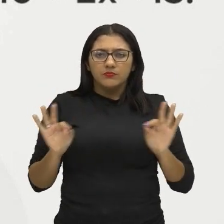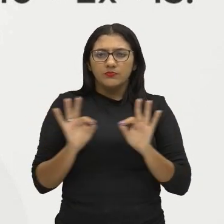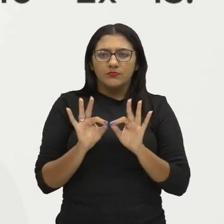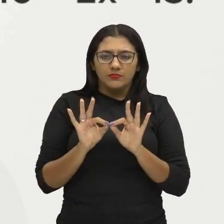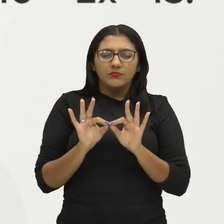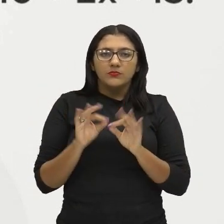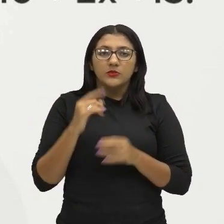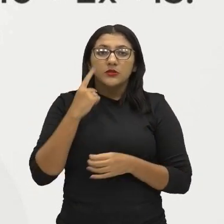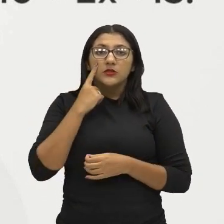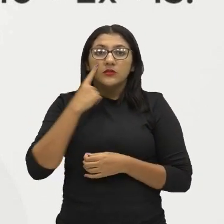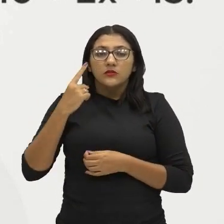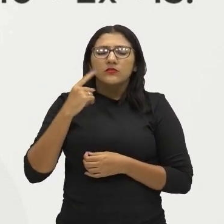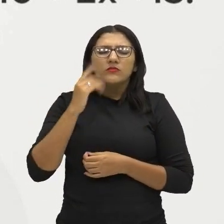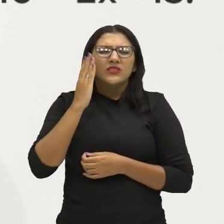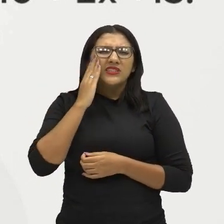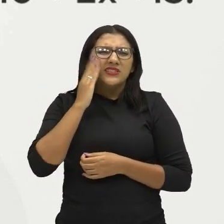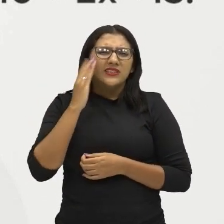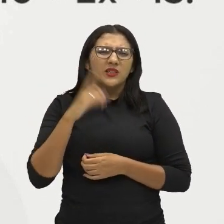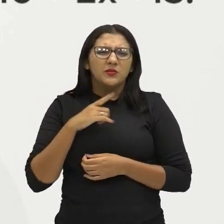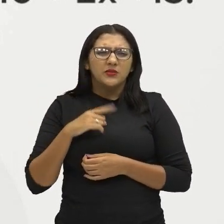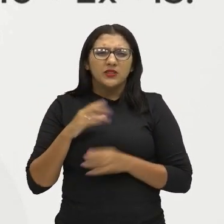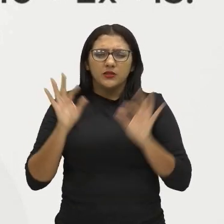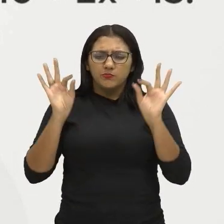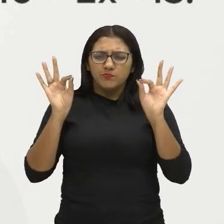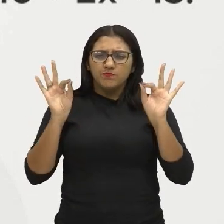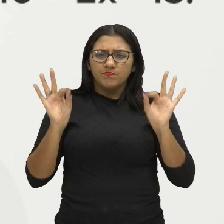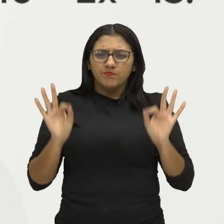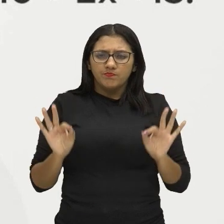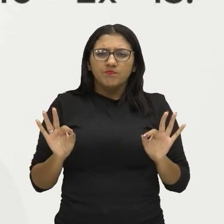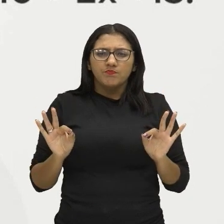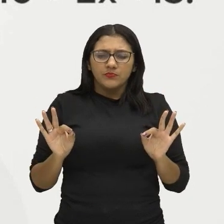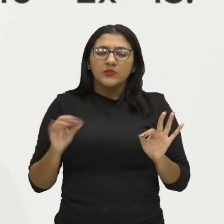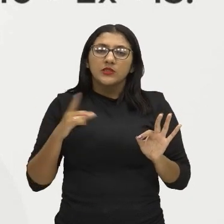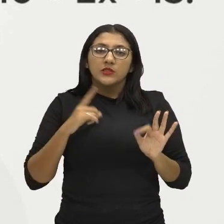os lados opostos, têm a mesma medida. Então, aqui,